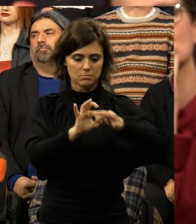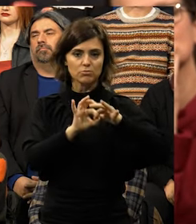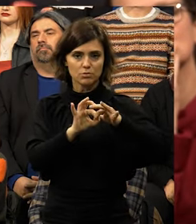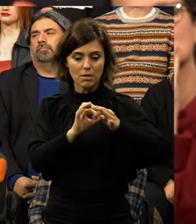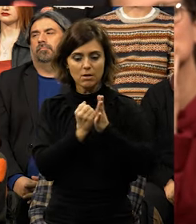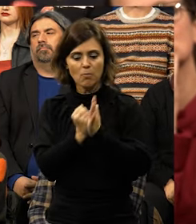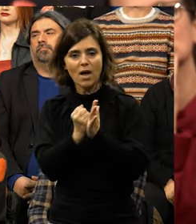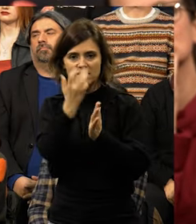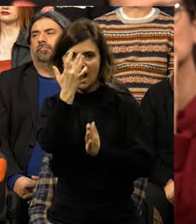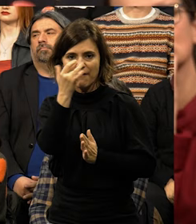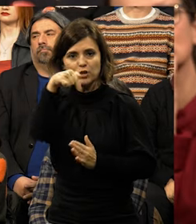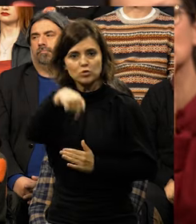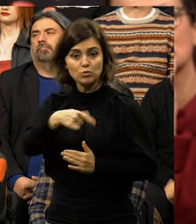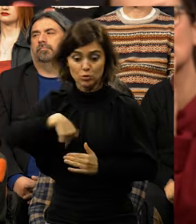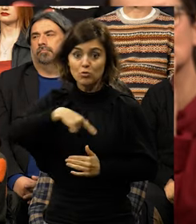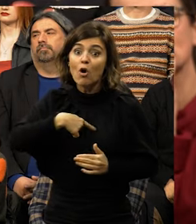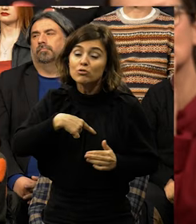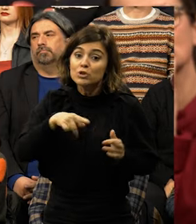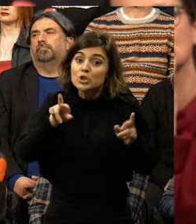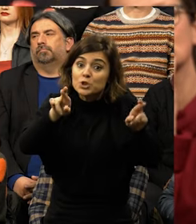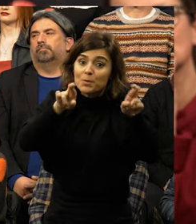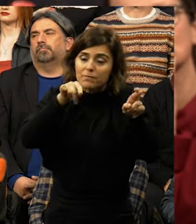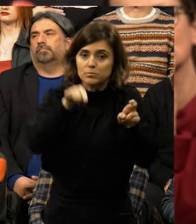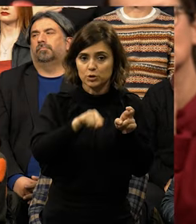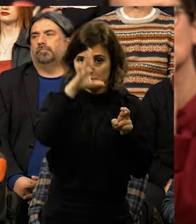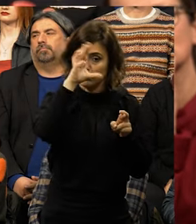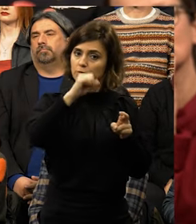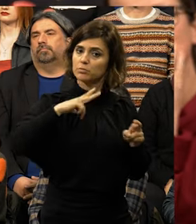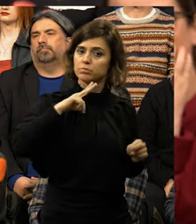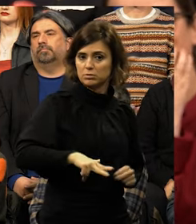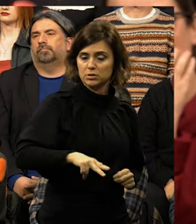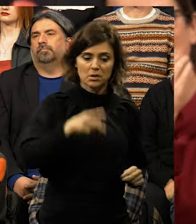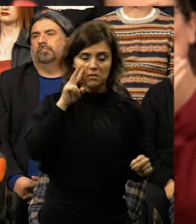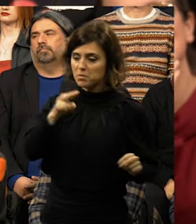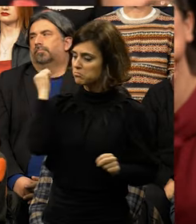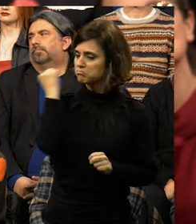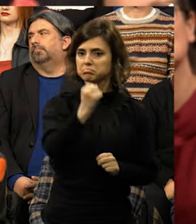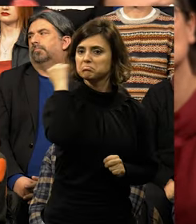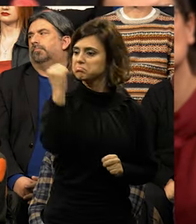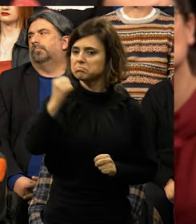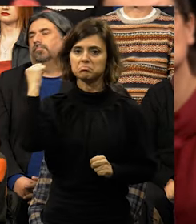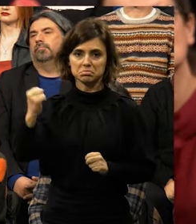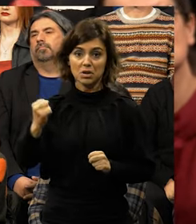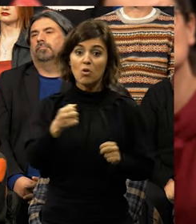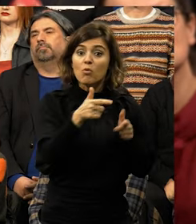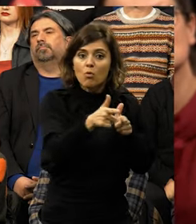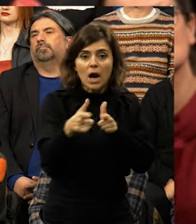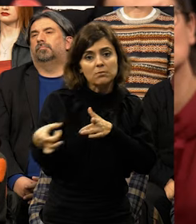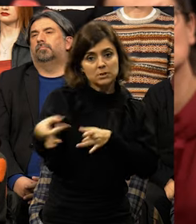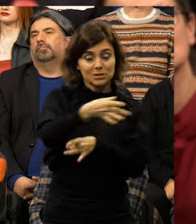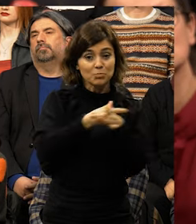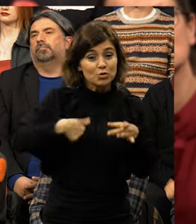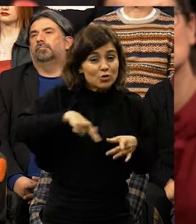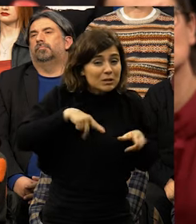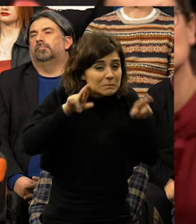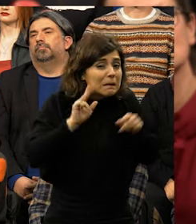teríamos esperado isso do governo português perante os assassinatos indiscriminados com recursos armas europeias esperaríamos